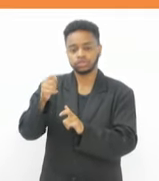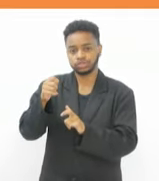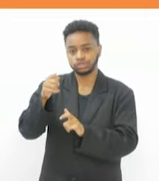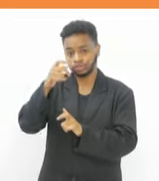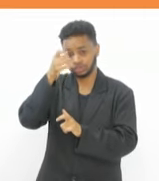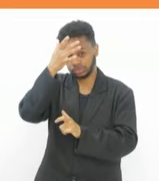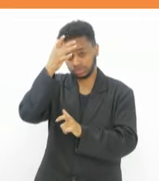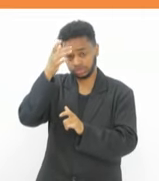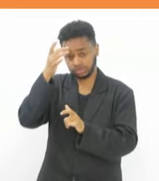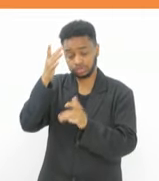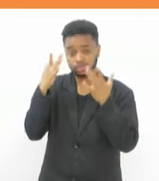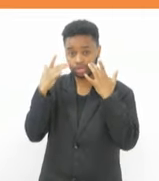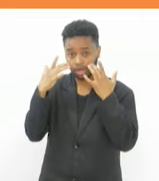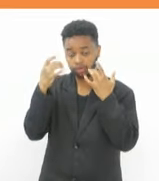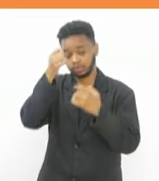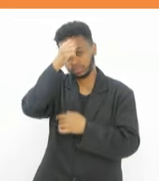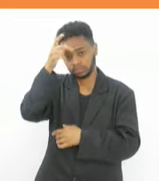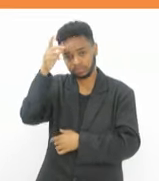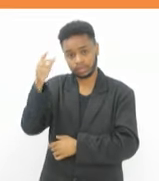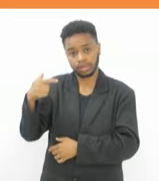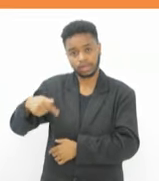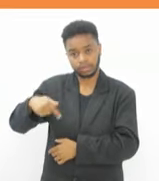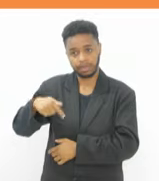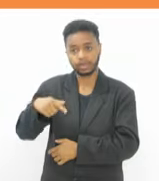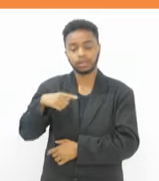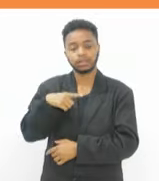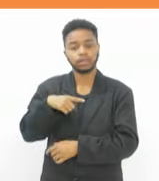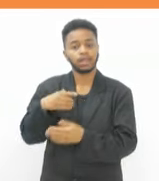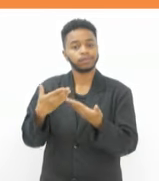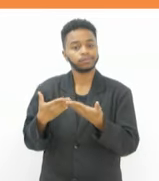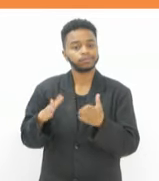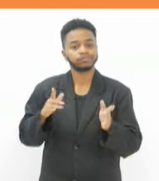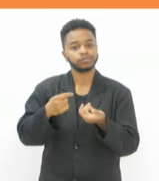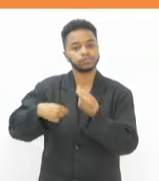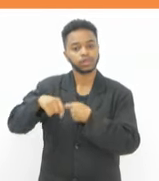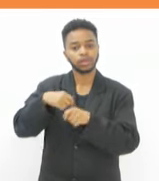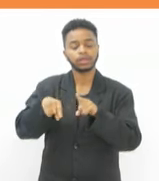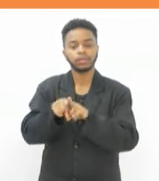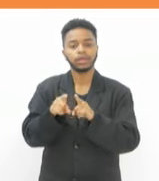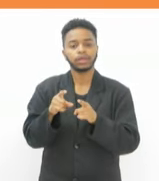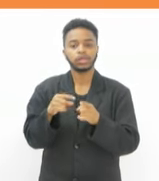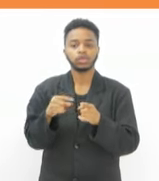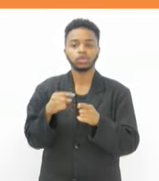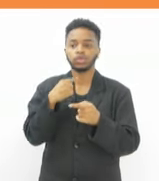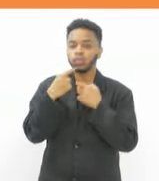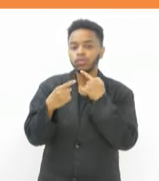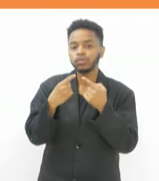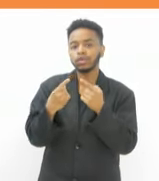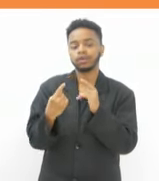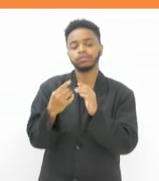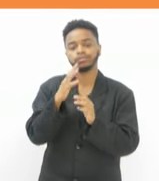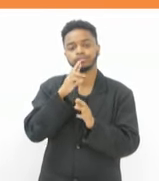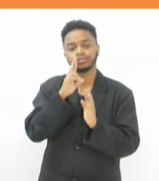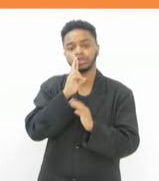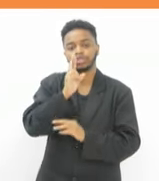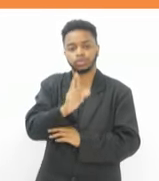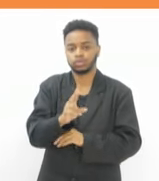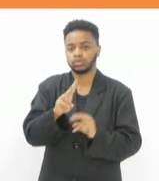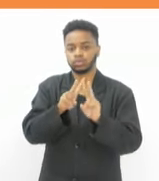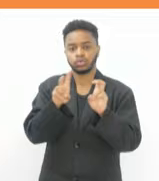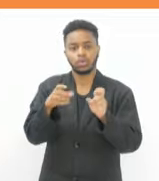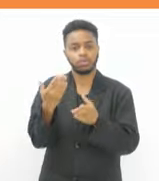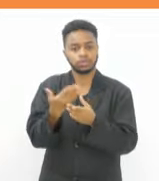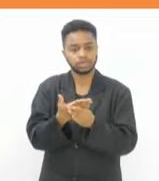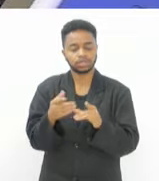orientação sobre abertura ou ampliação de negócios, os técnicos da Codim vão também esclarecer dúvidas sobre processos e solicitações de